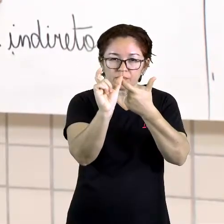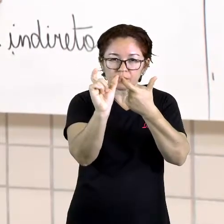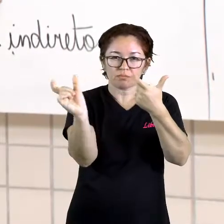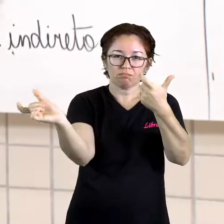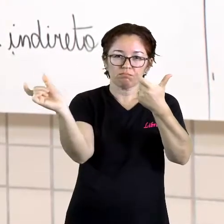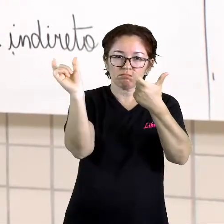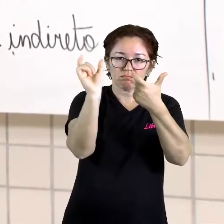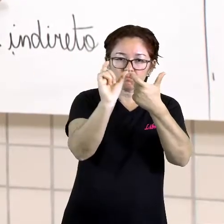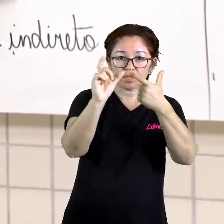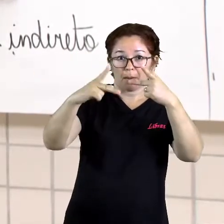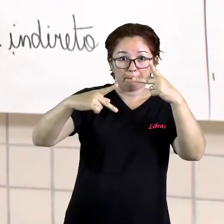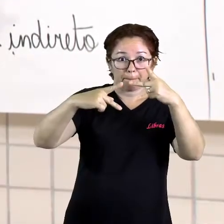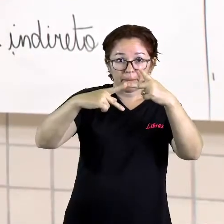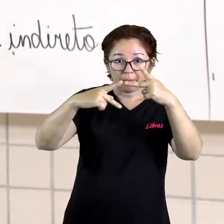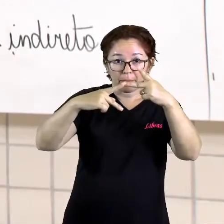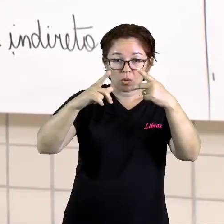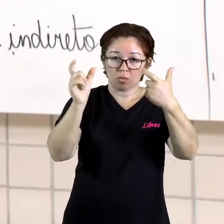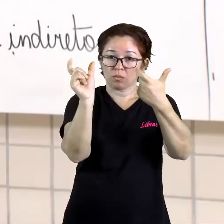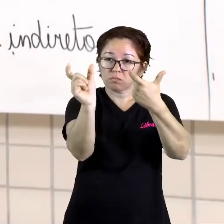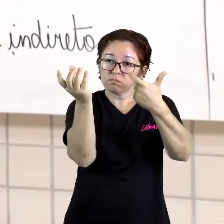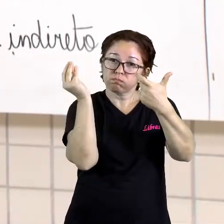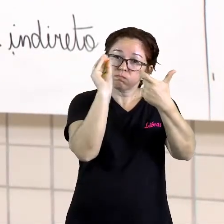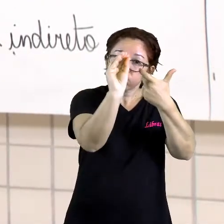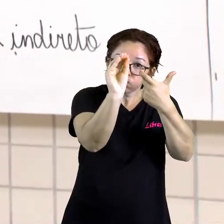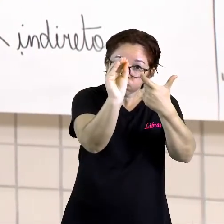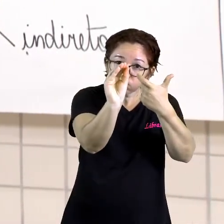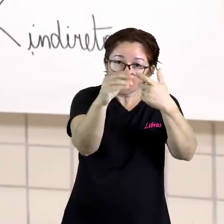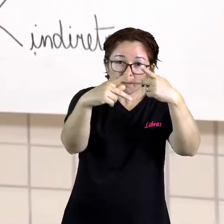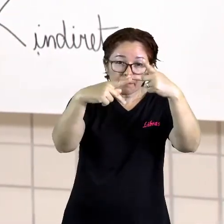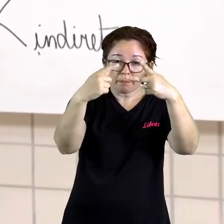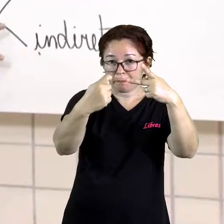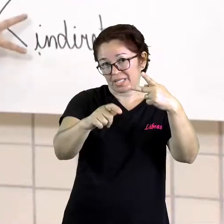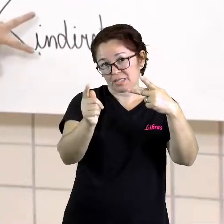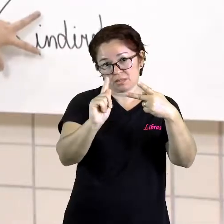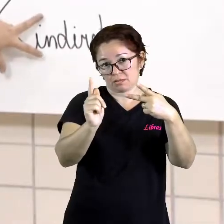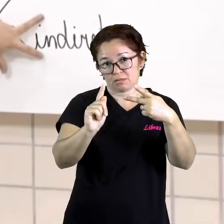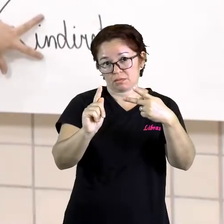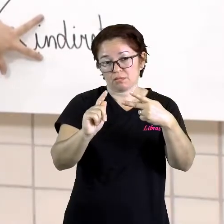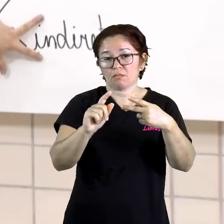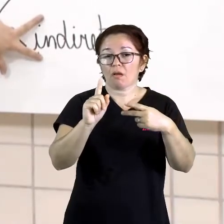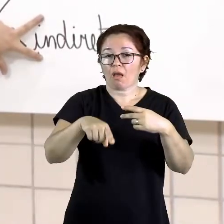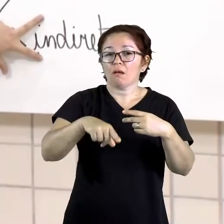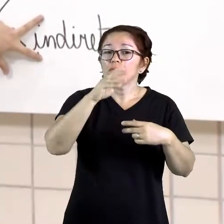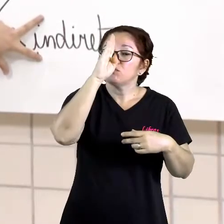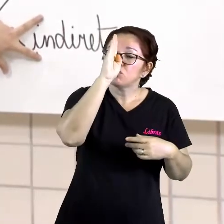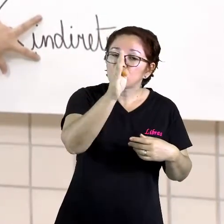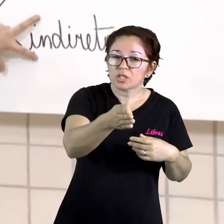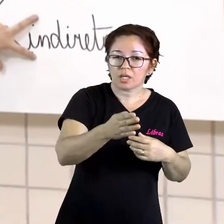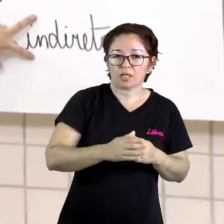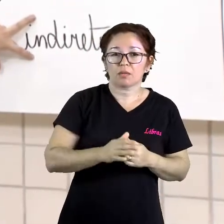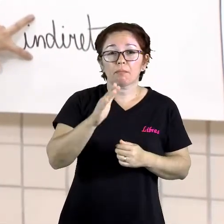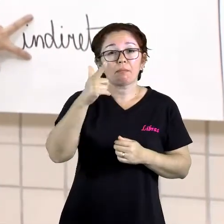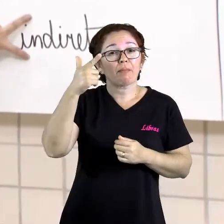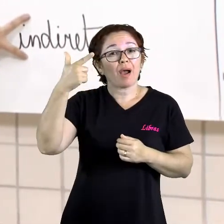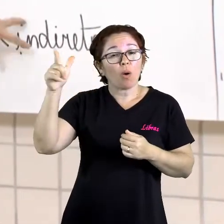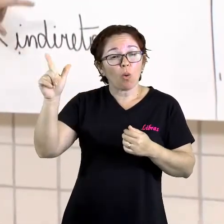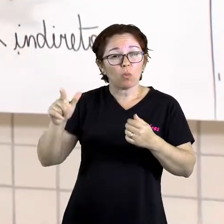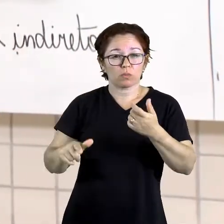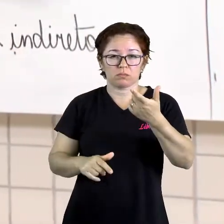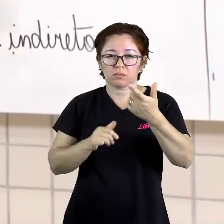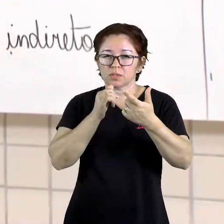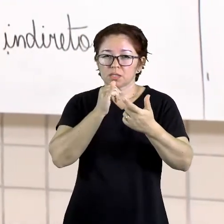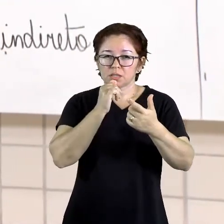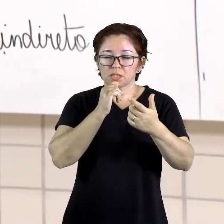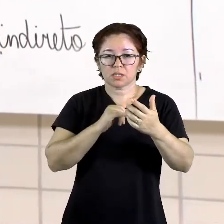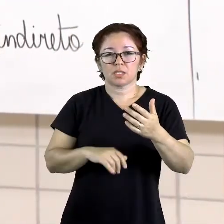preposição, eu tenho objeto direto. Se o complemento verbal vier de forma indireta, com auxílio de preposição, eu